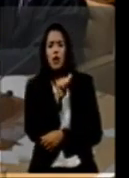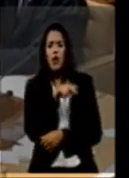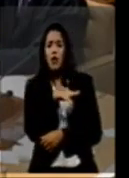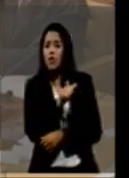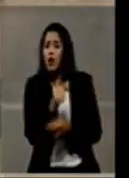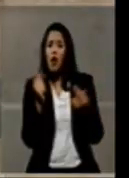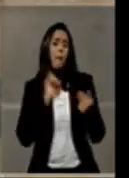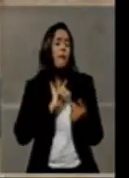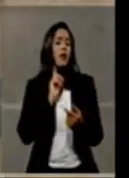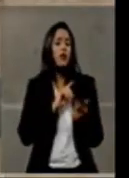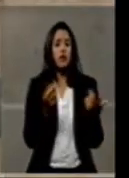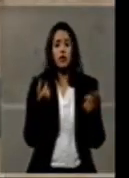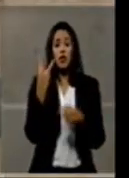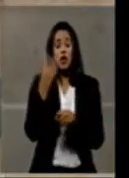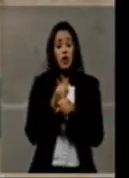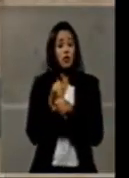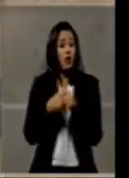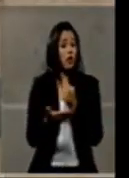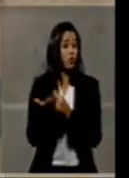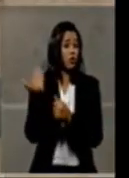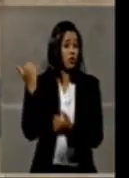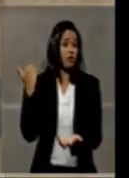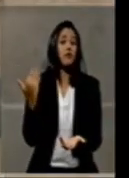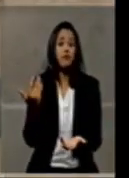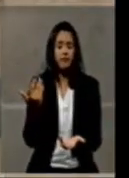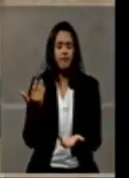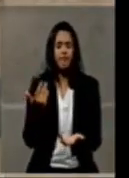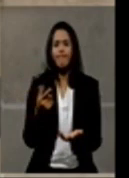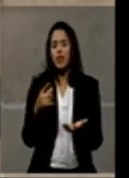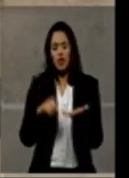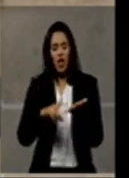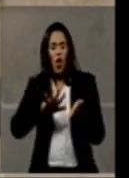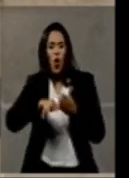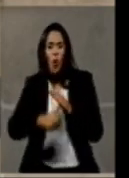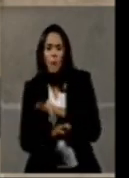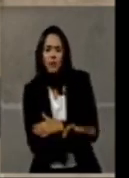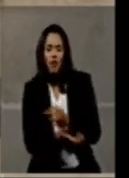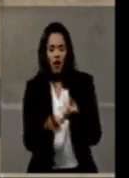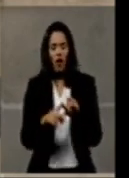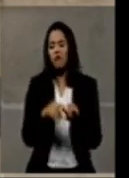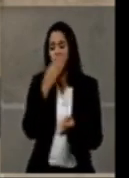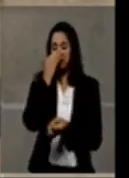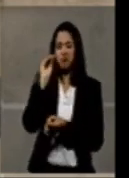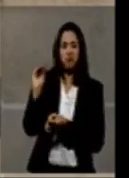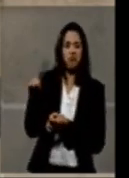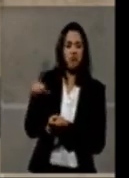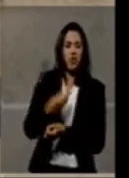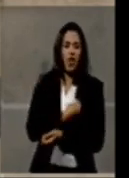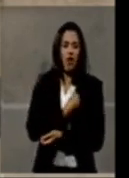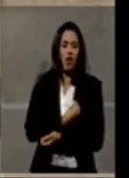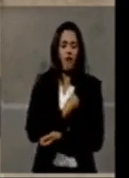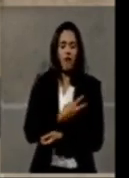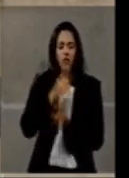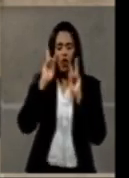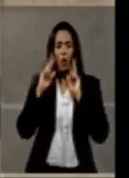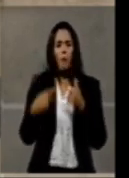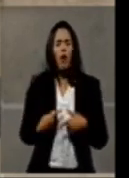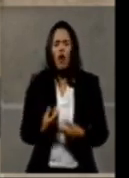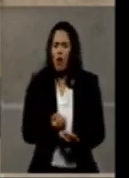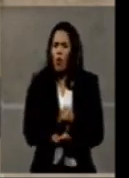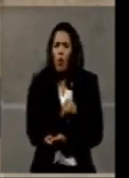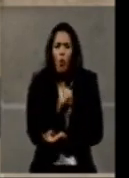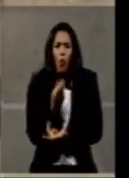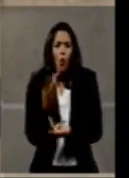antes corrupção negligência administrativa desprezo pela vida humana quantas mortes